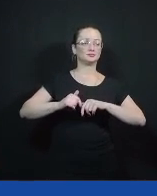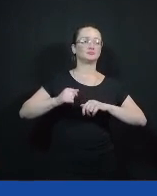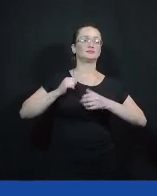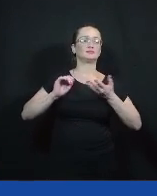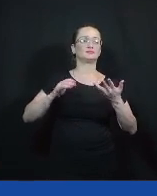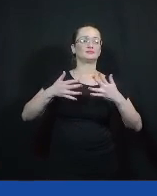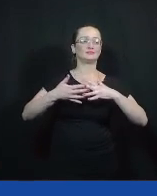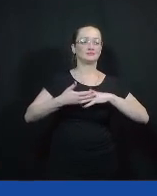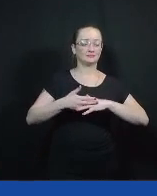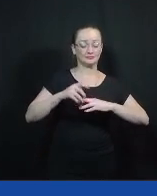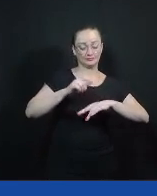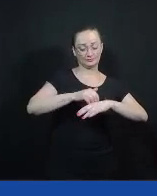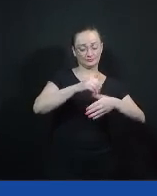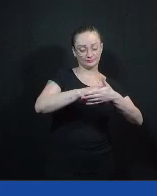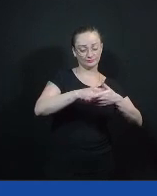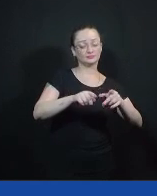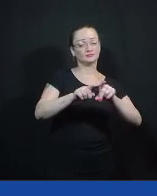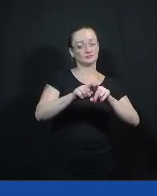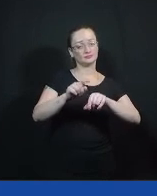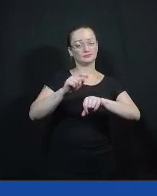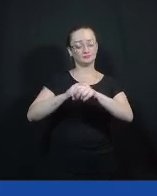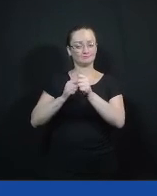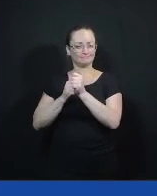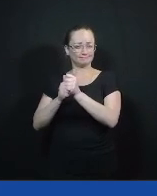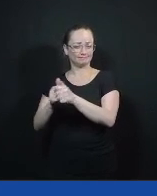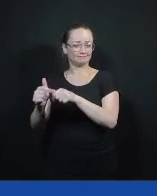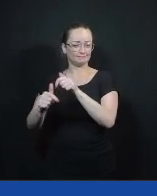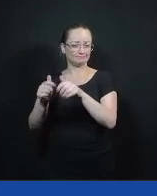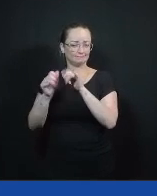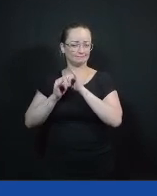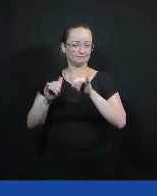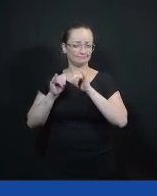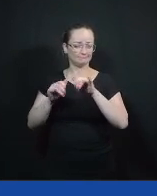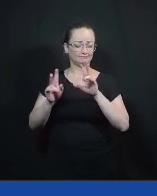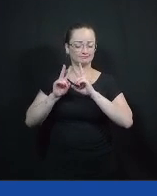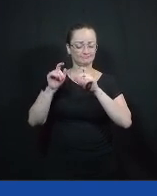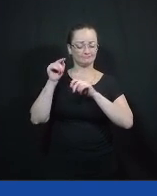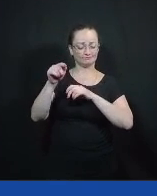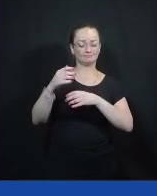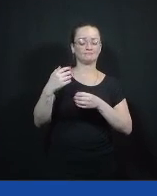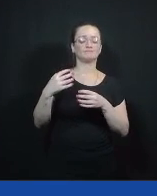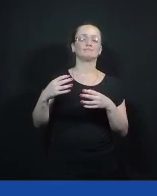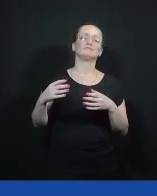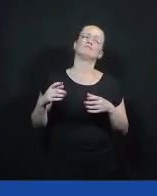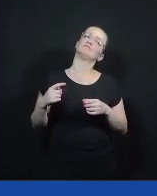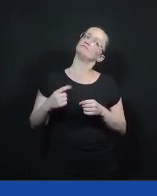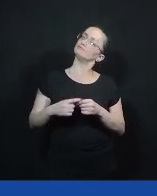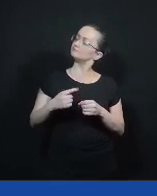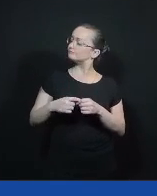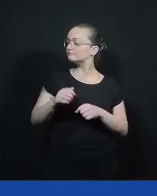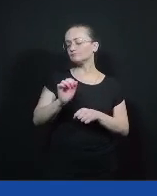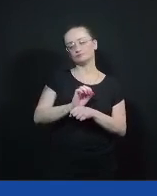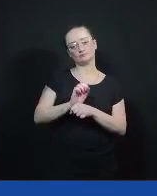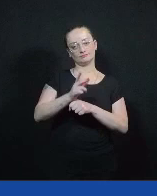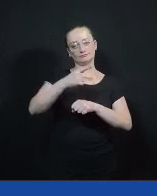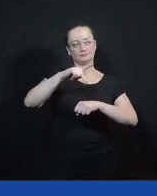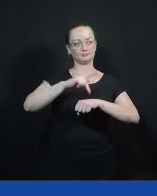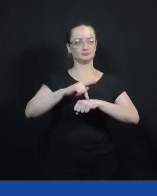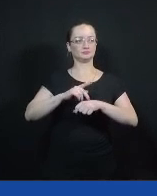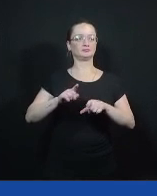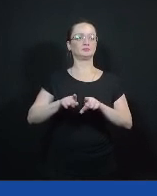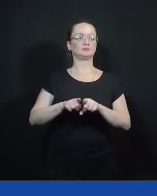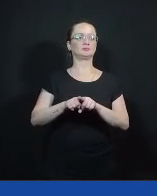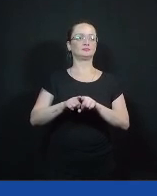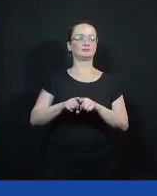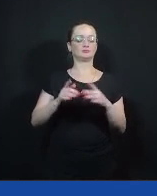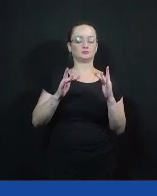cidadania, não só na hora de votar, mas na hora de acompanhar as notícias da sua cidade, do seu estado, do seu país